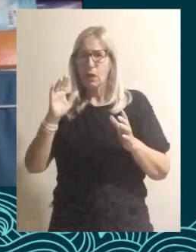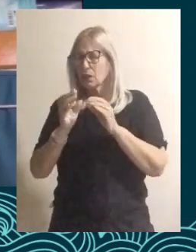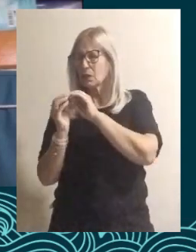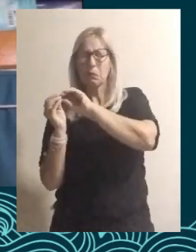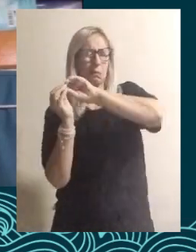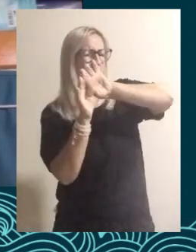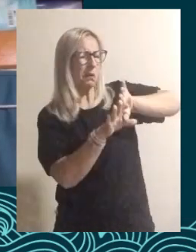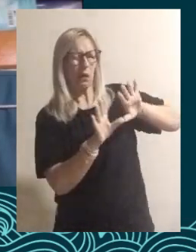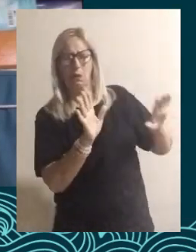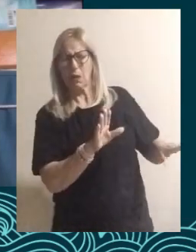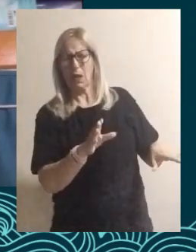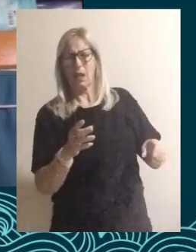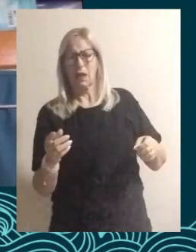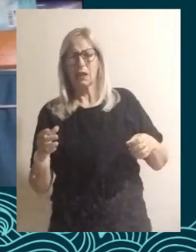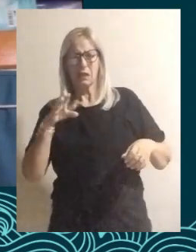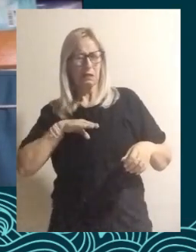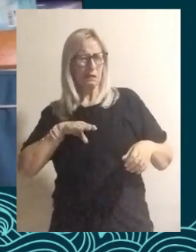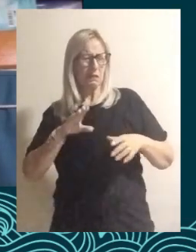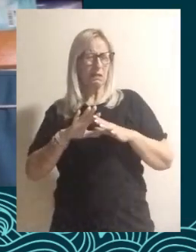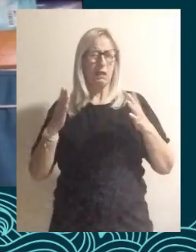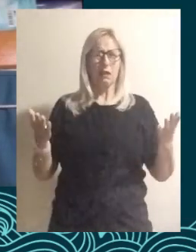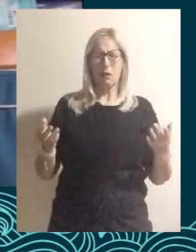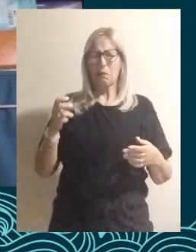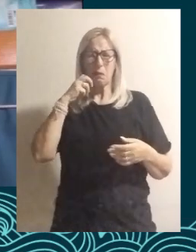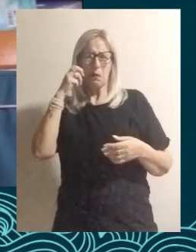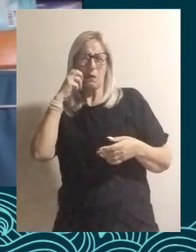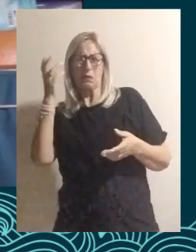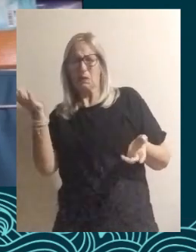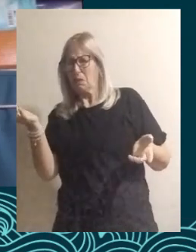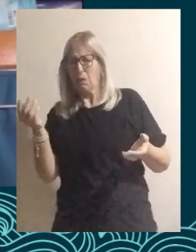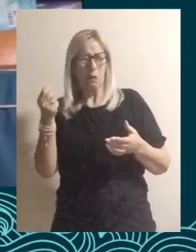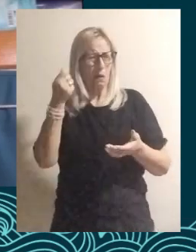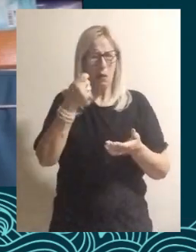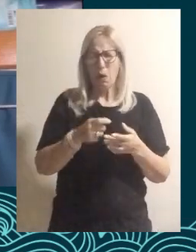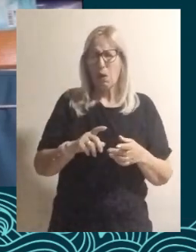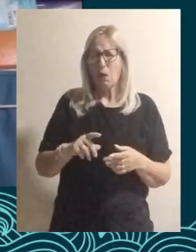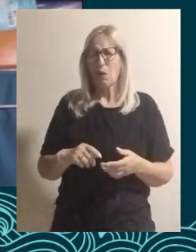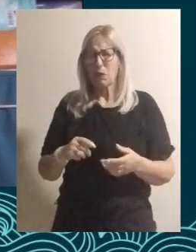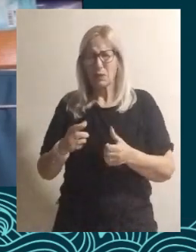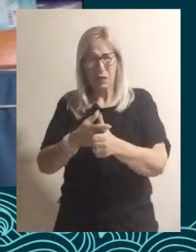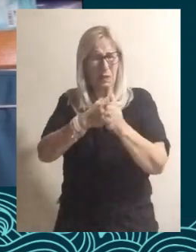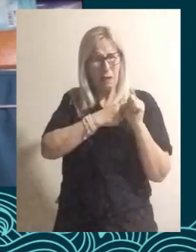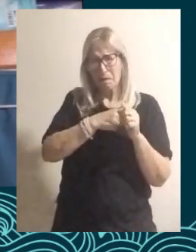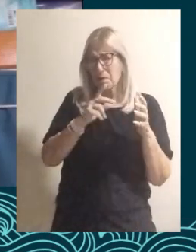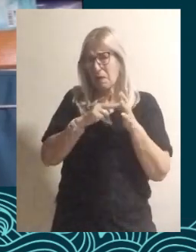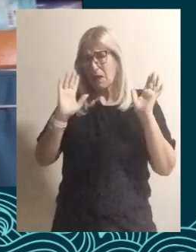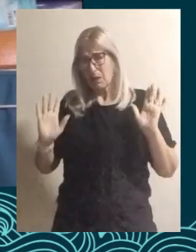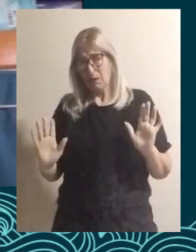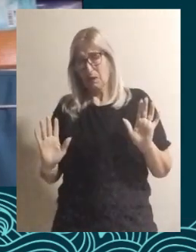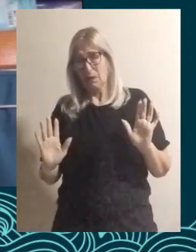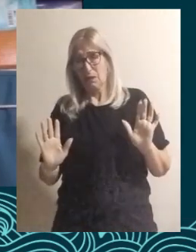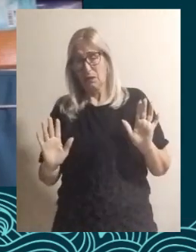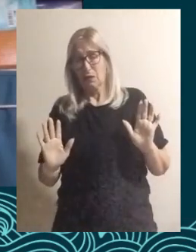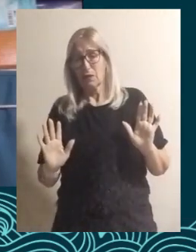pessoas que desistem de morar na sociedade, às vezes porque por vergonha ou por dívida, por alguma